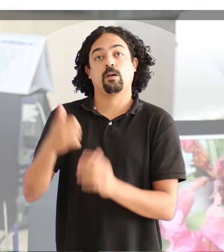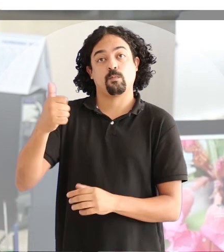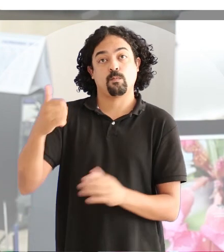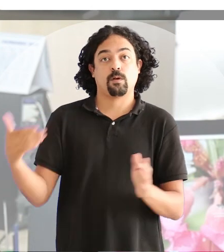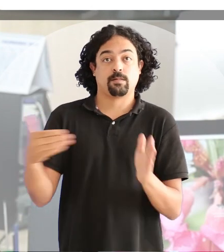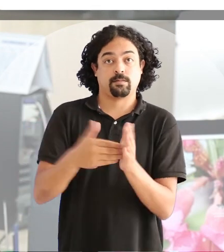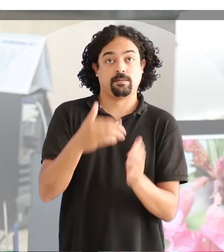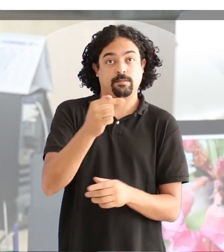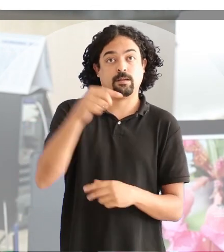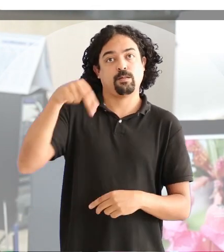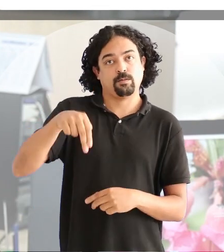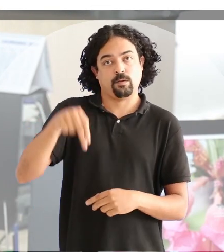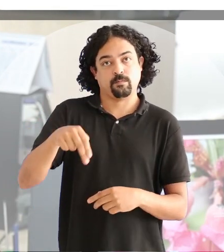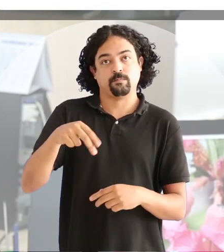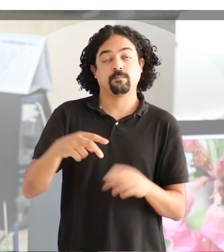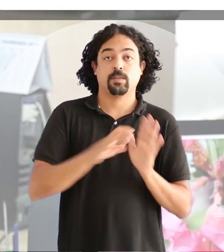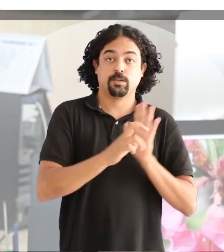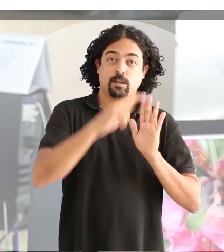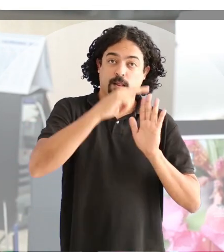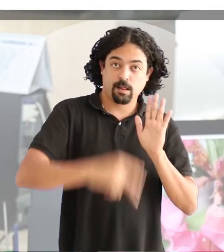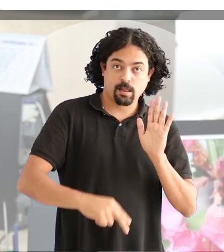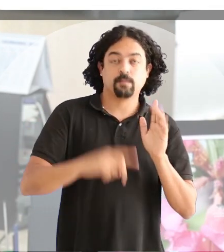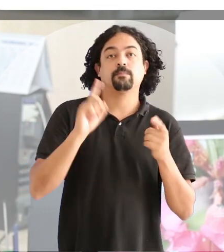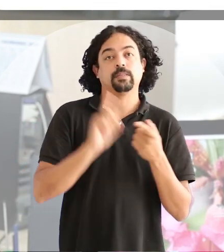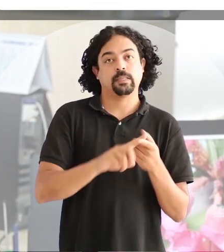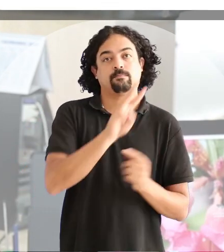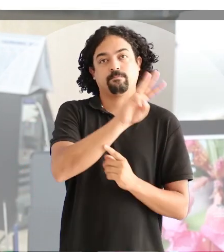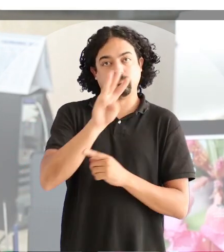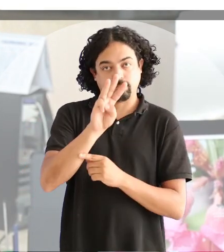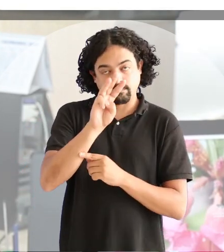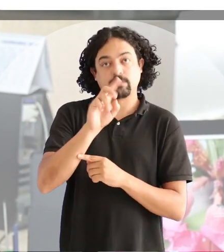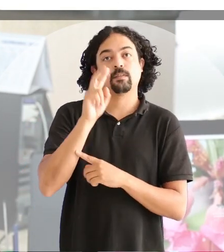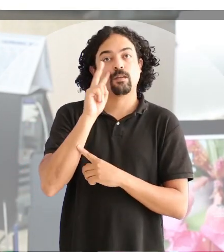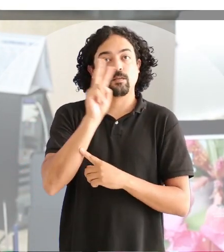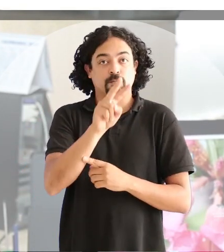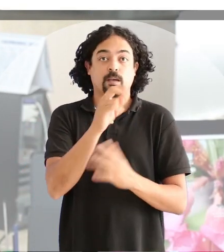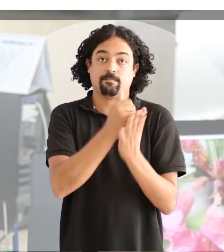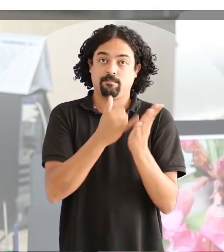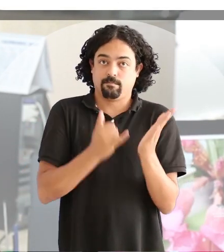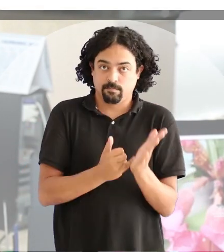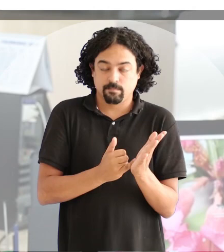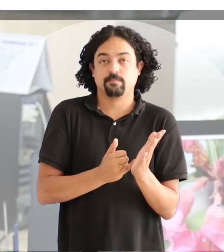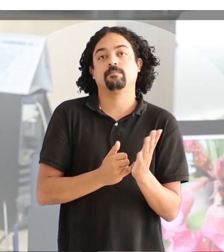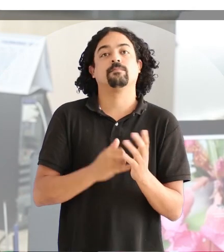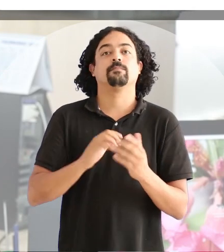de 1 a 7 de novembro. Você lê o edital e se inscreve no